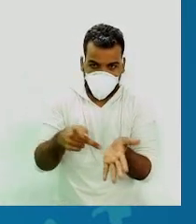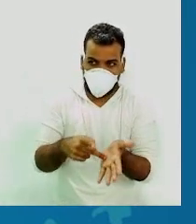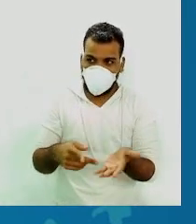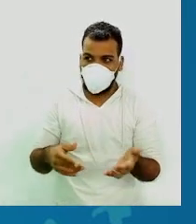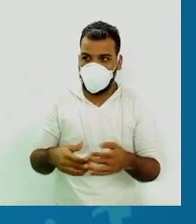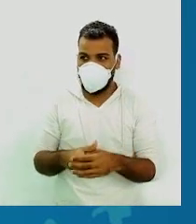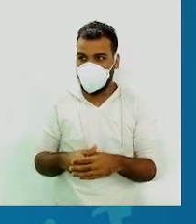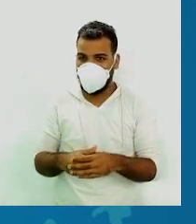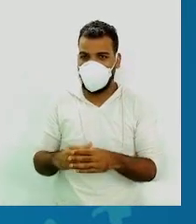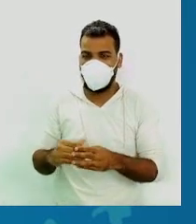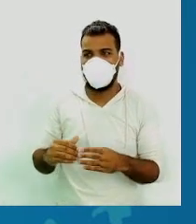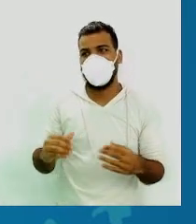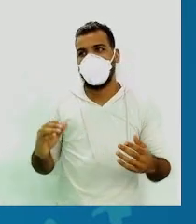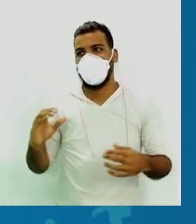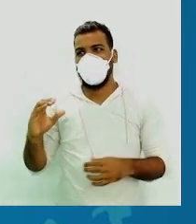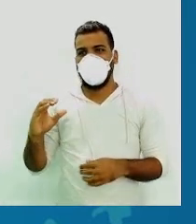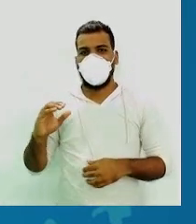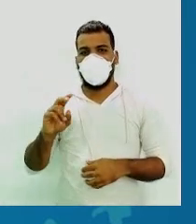Camaradagem,